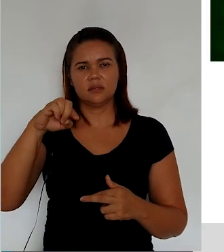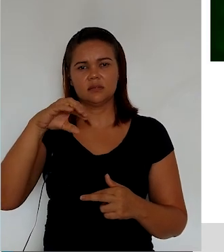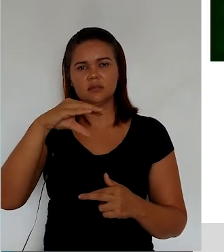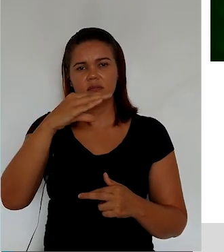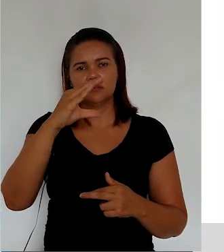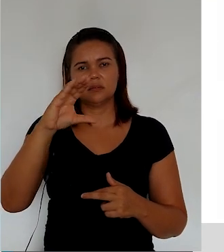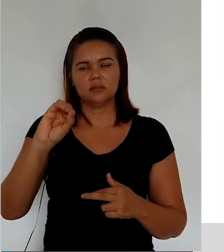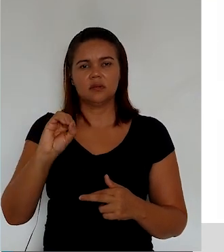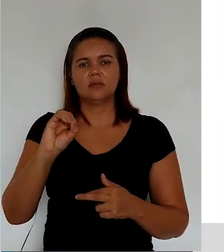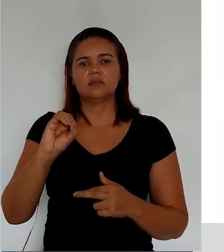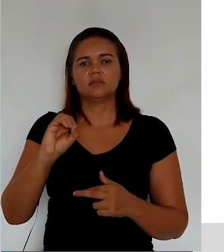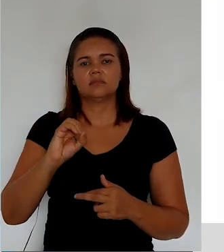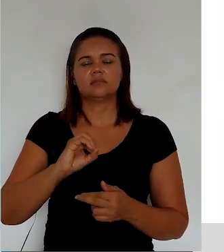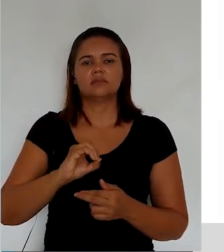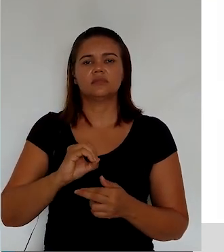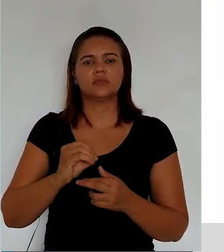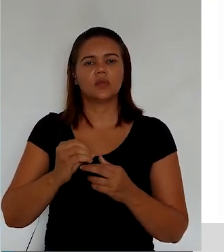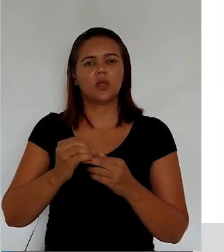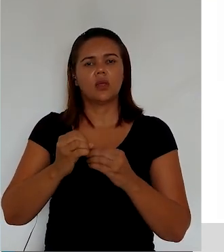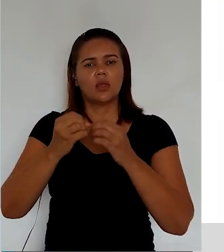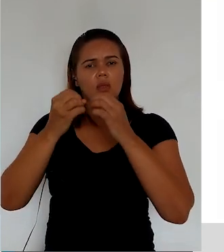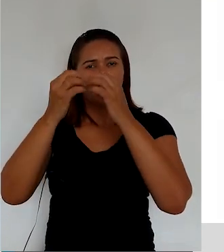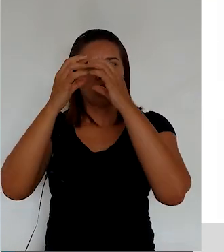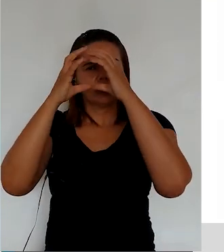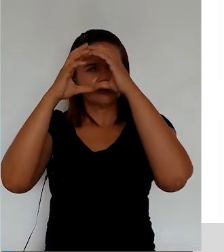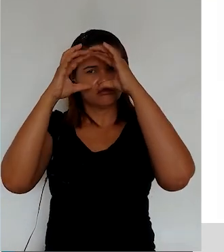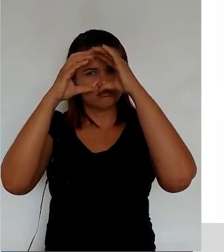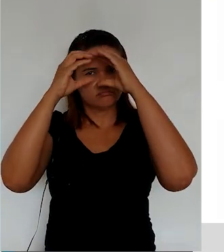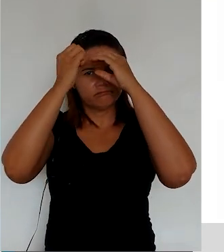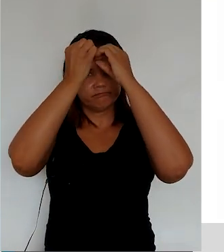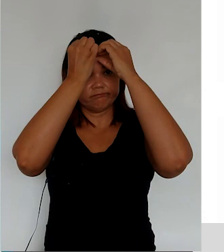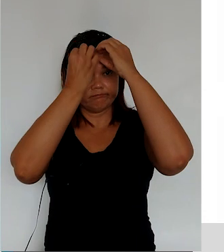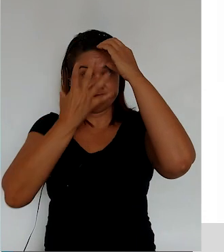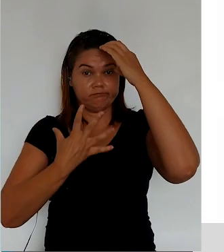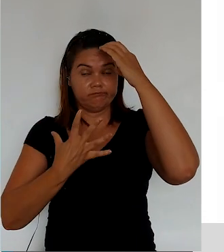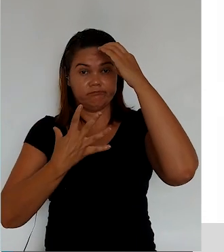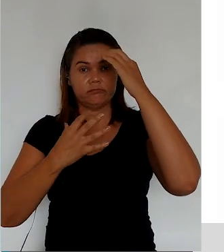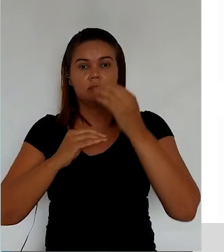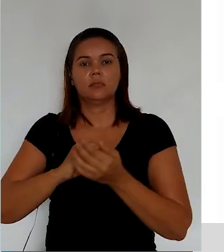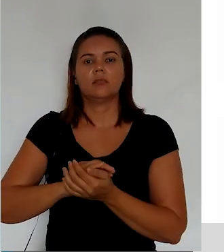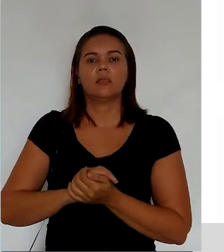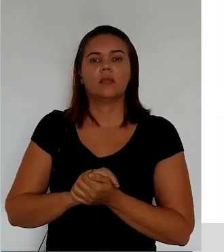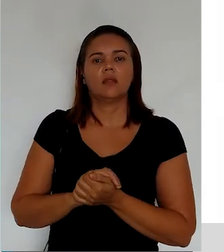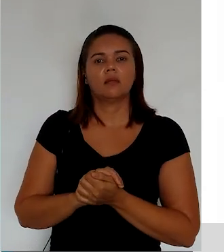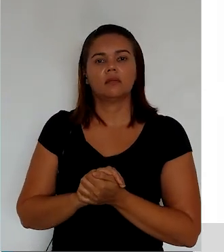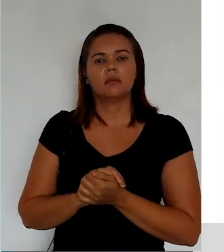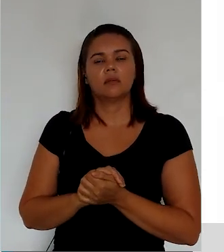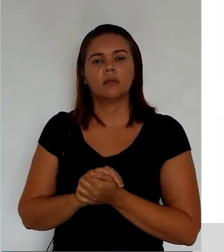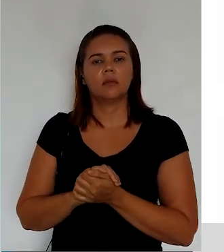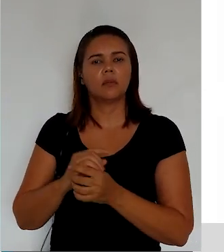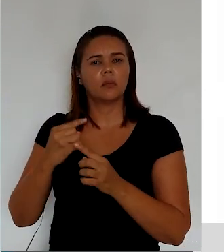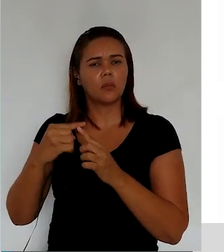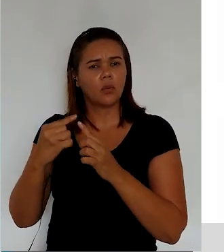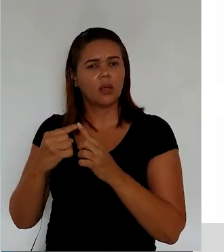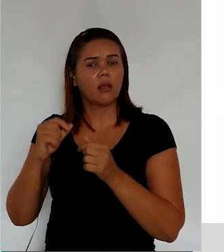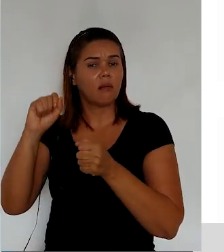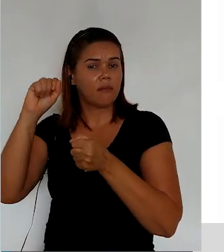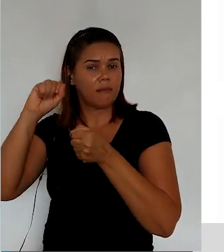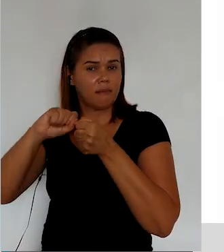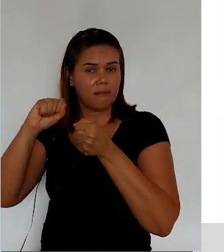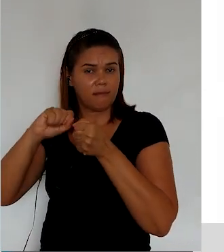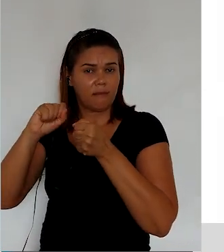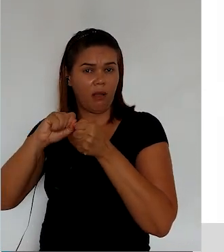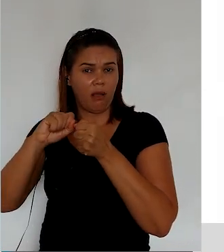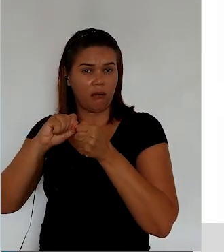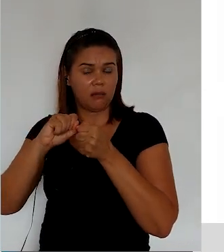Os oligodendrócitos, assim, realizam a formação da bainha de